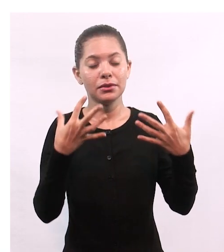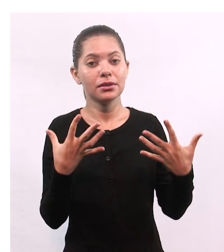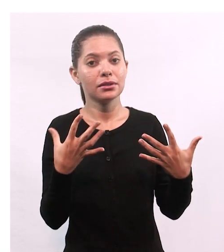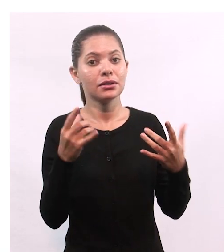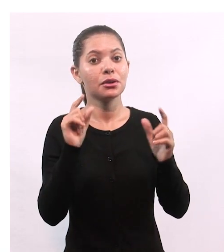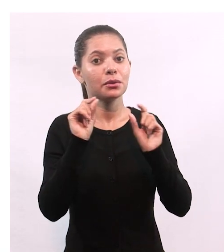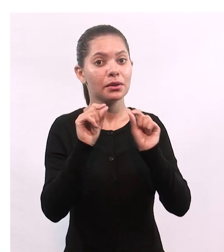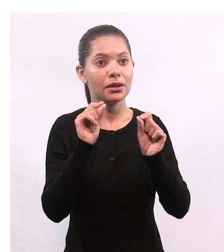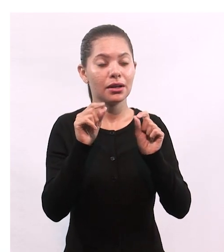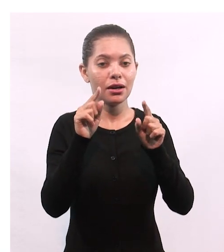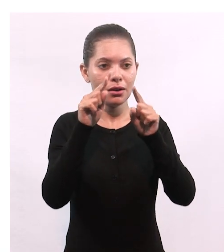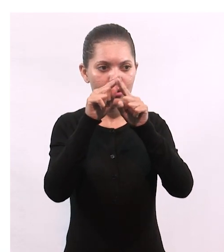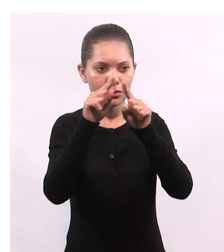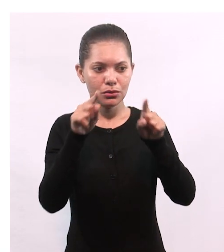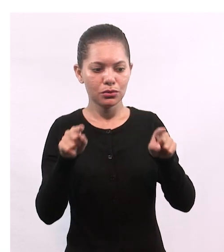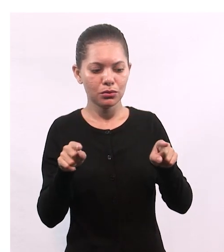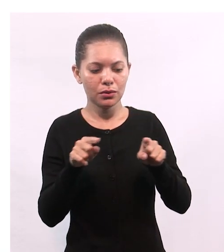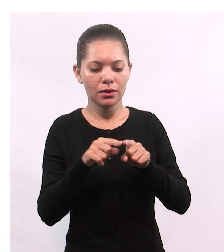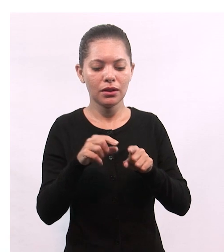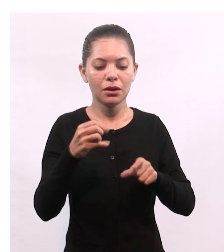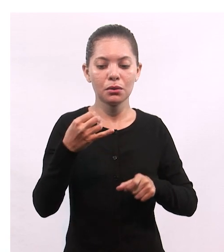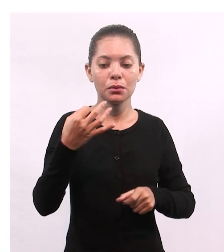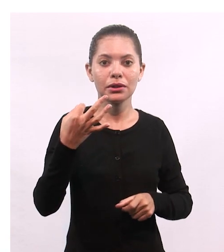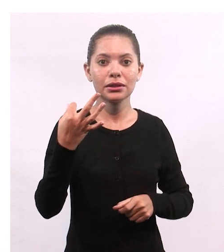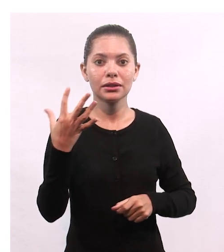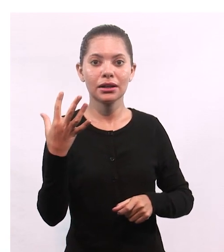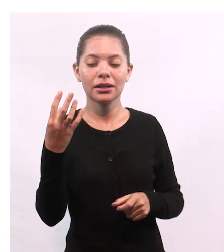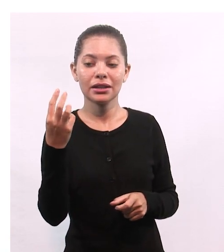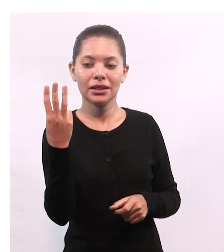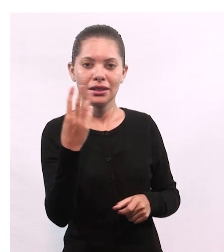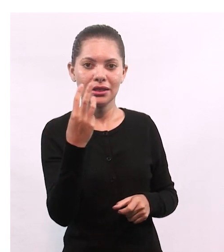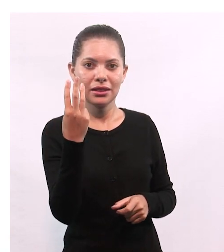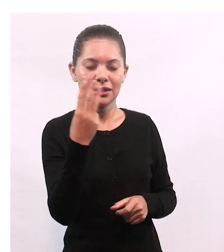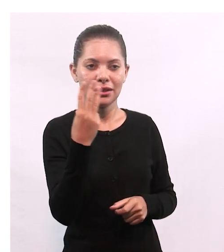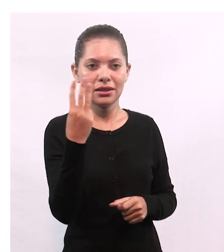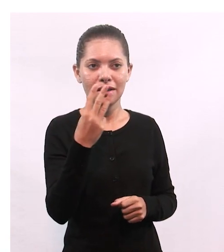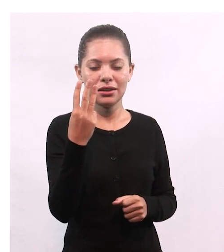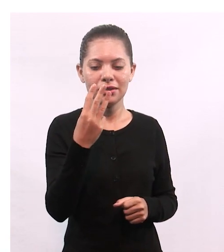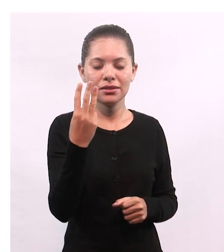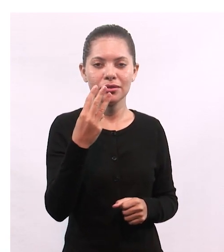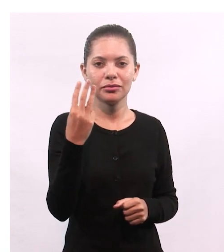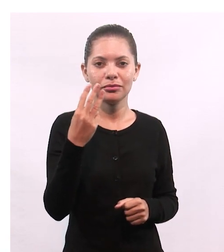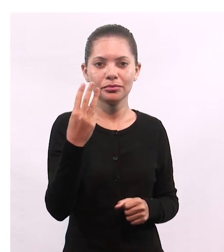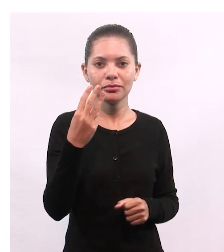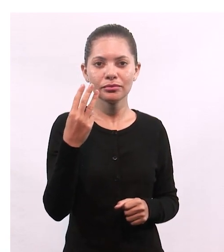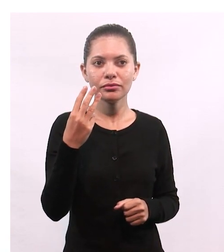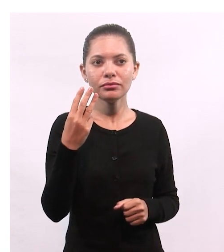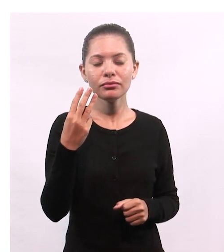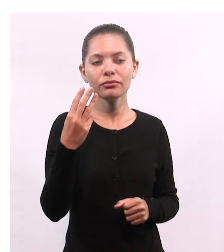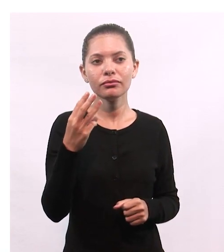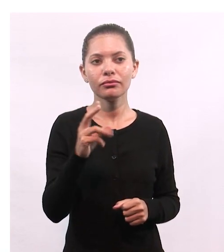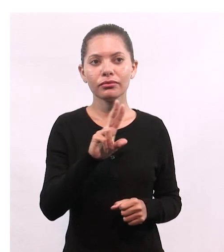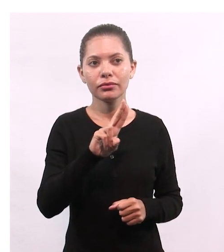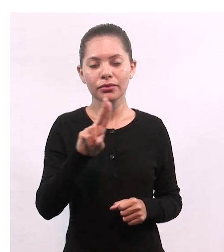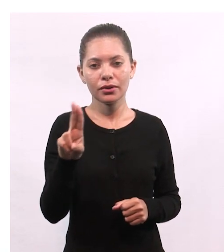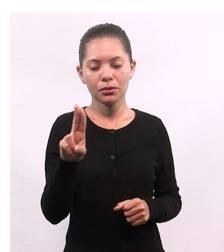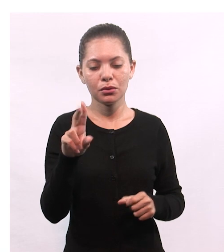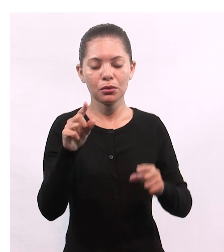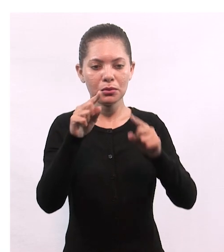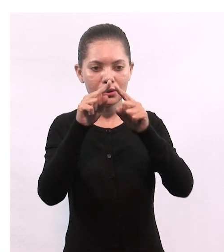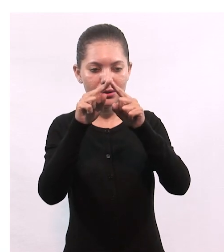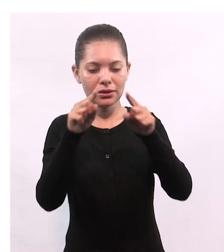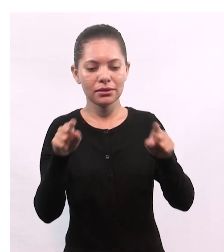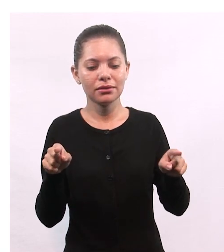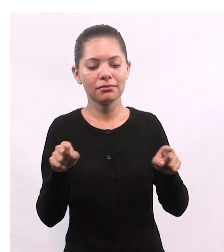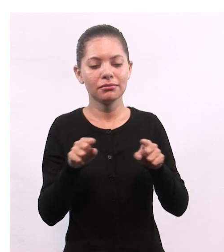de triângulo é o quê? É um polígono de 3 lados. Então, toda vez que eu tenho um polígono de 3 lados, eu posso